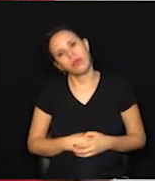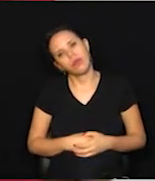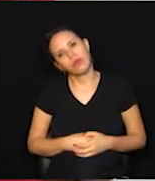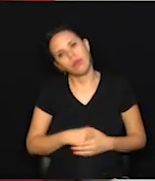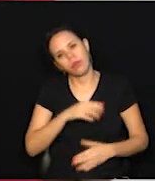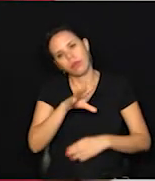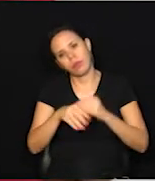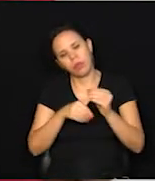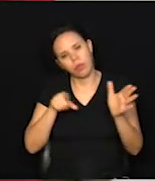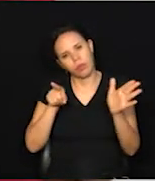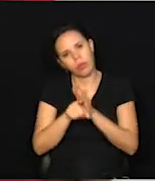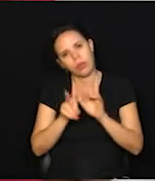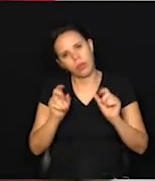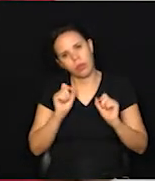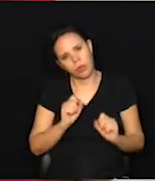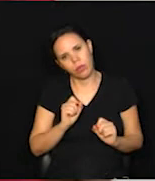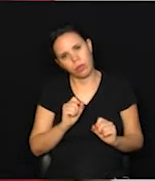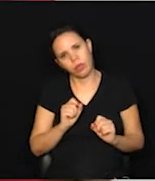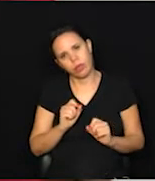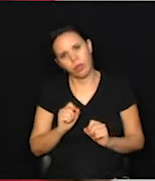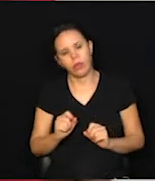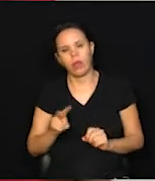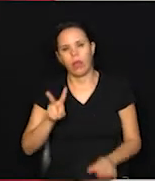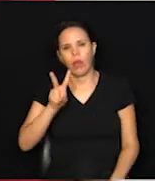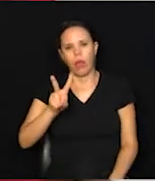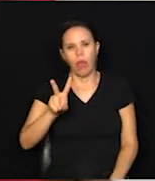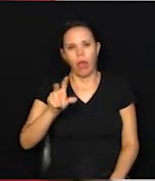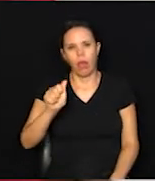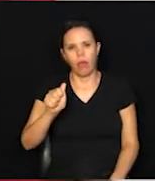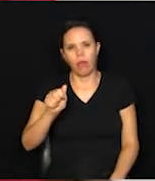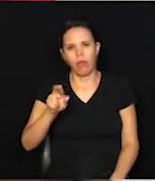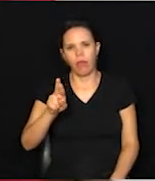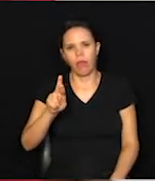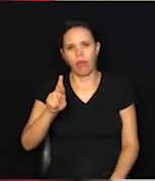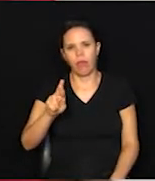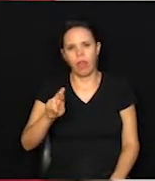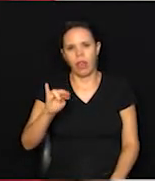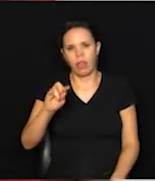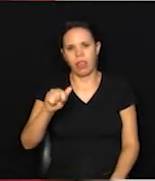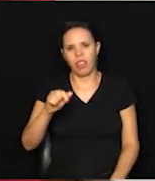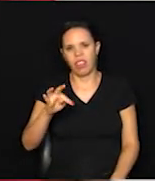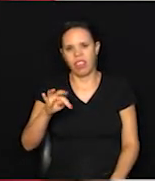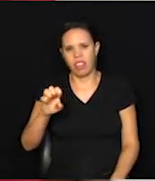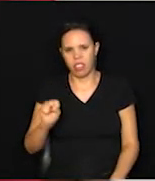Complementando a sua pergunta em relação às variantes, elas são muito preocupantes. De fato, cada